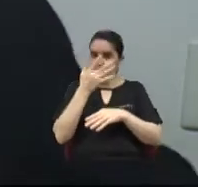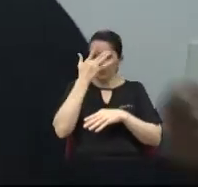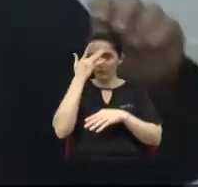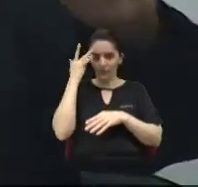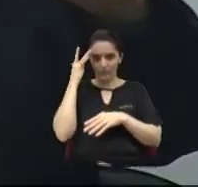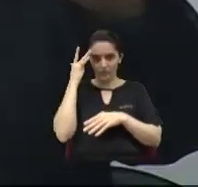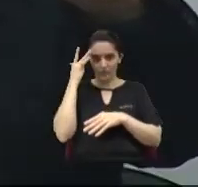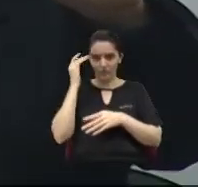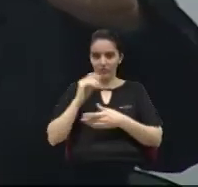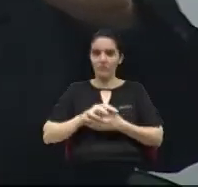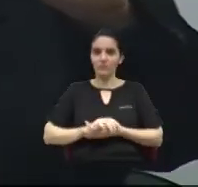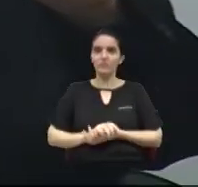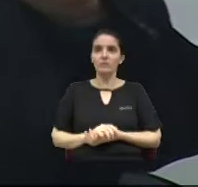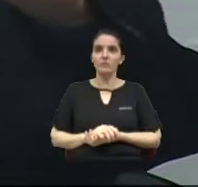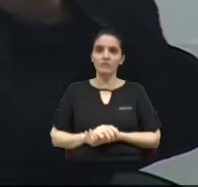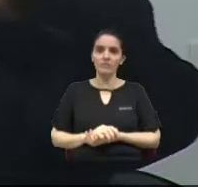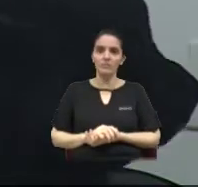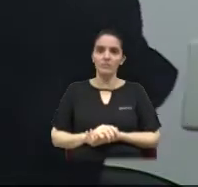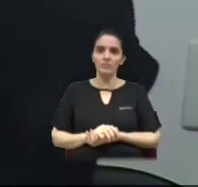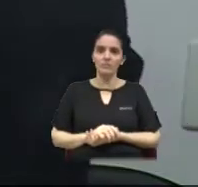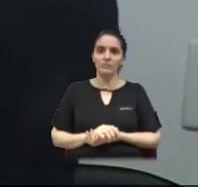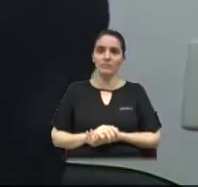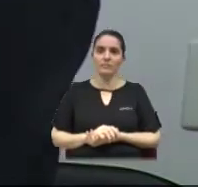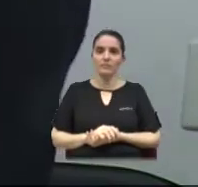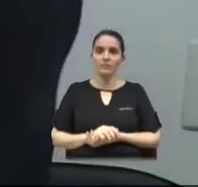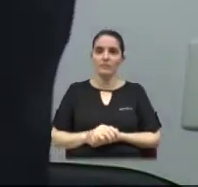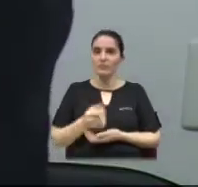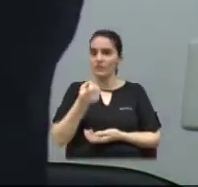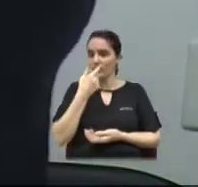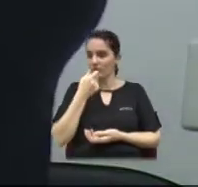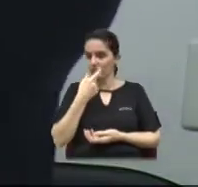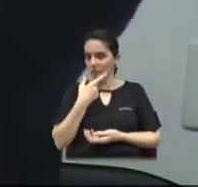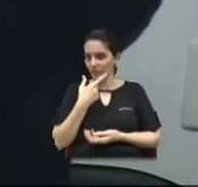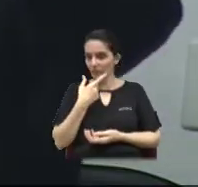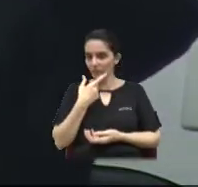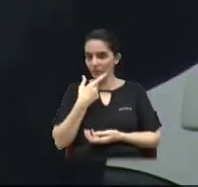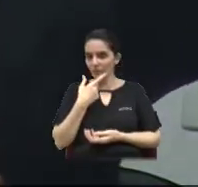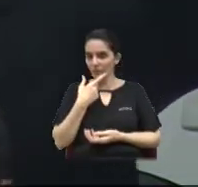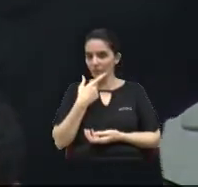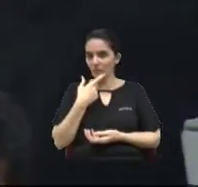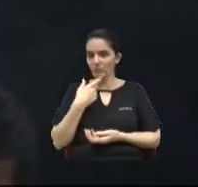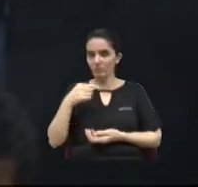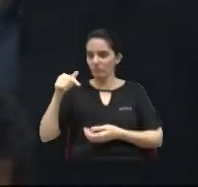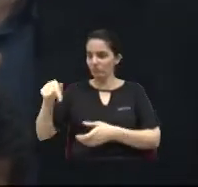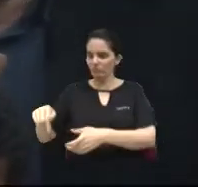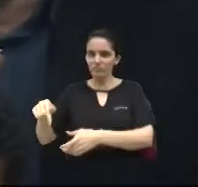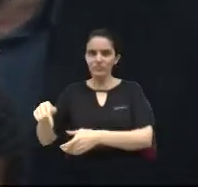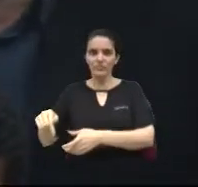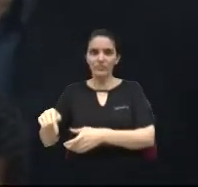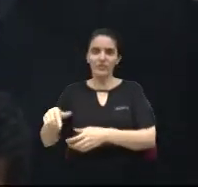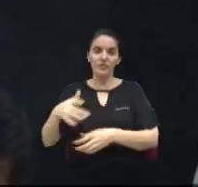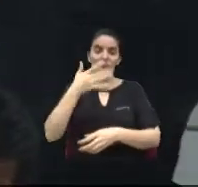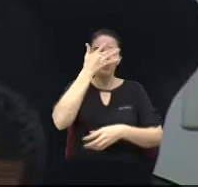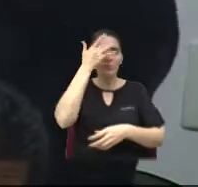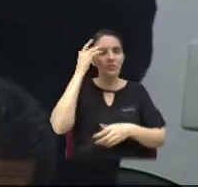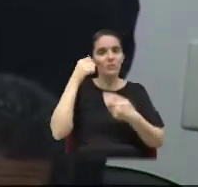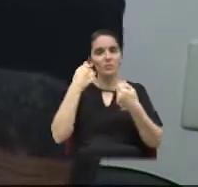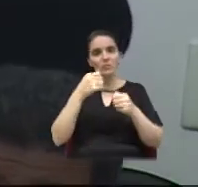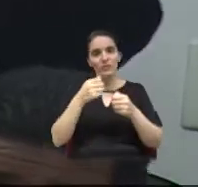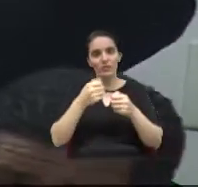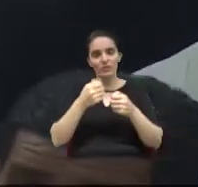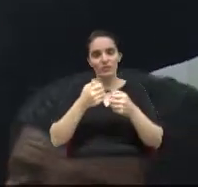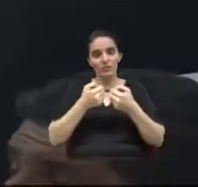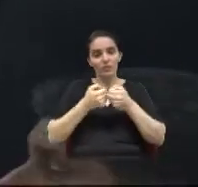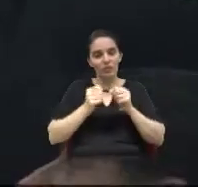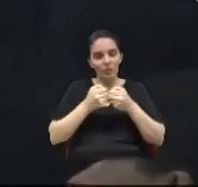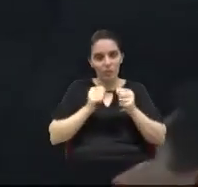situação de buscar o remédio agora lá na Vila Cláudia, ela tem que pegar um ônibus, deslocar, a